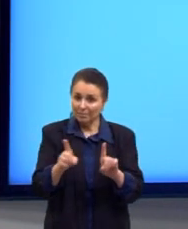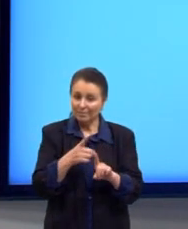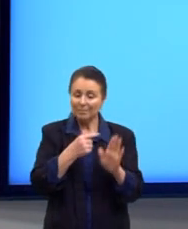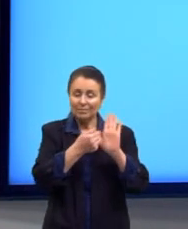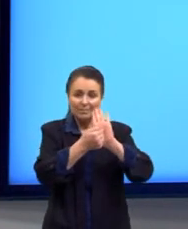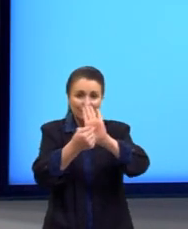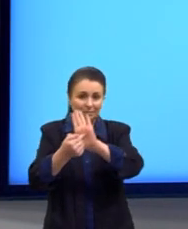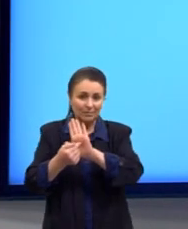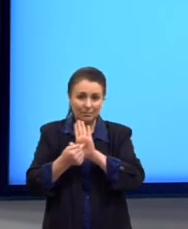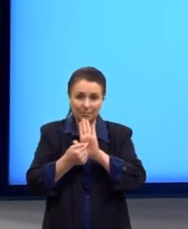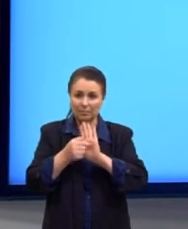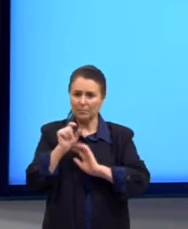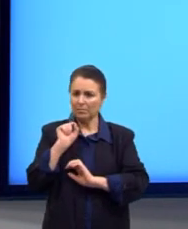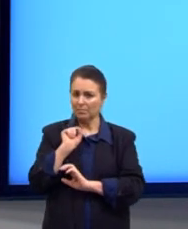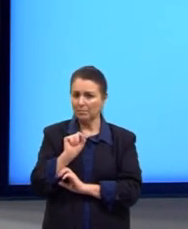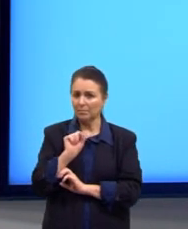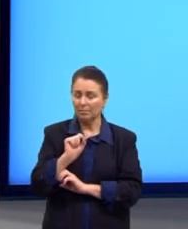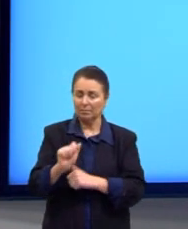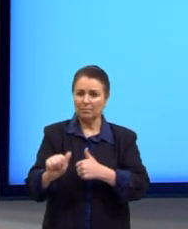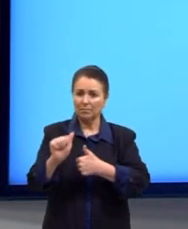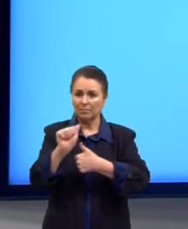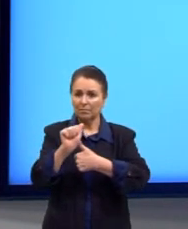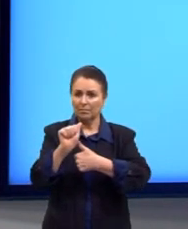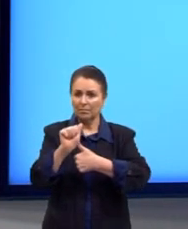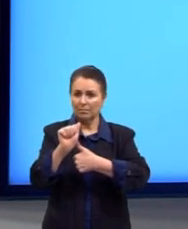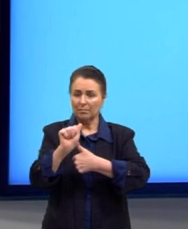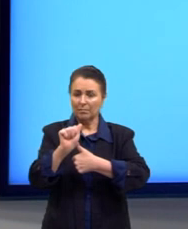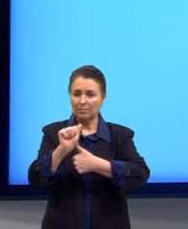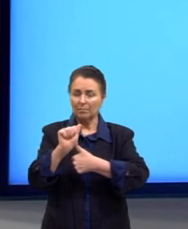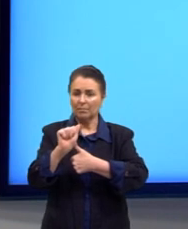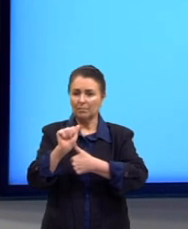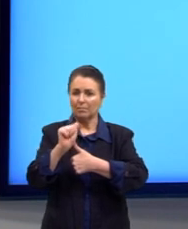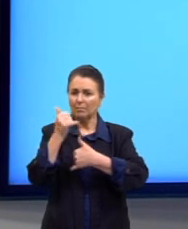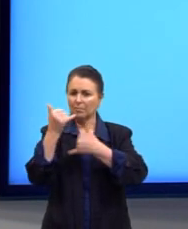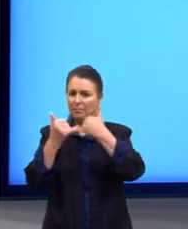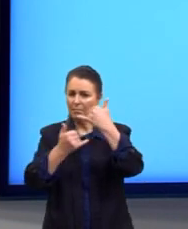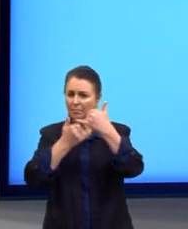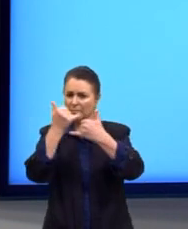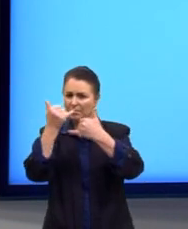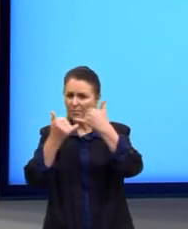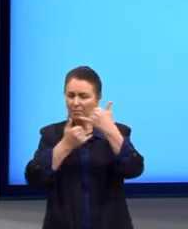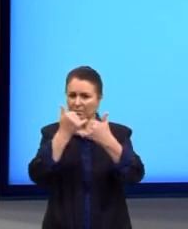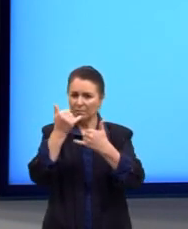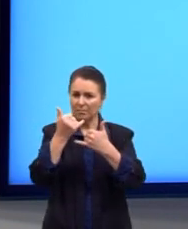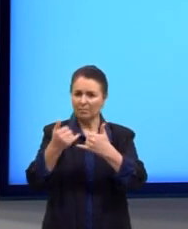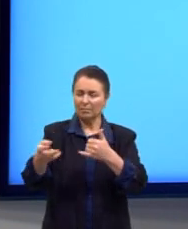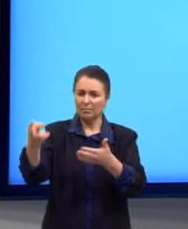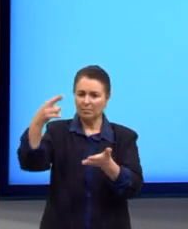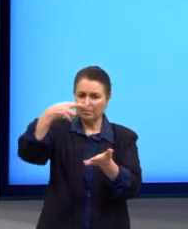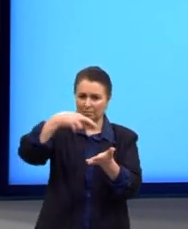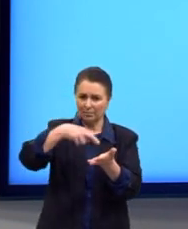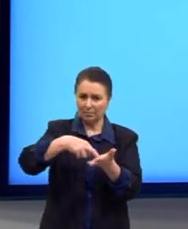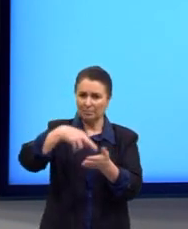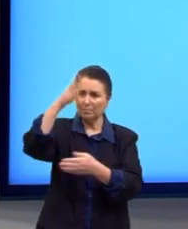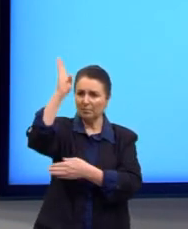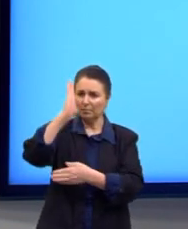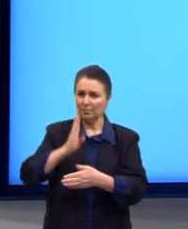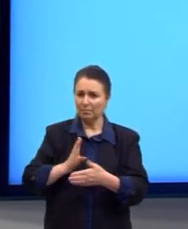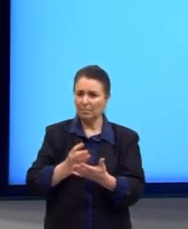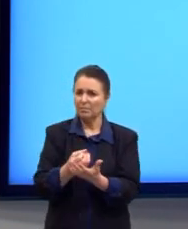evidenciam a letra A recreação da realidade Brasileira de forma ficcional